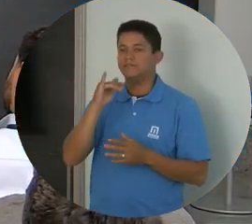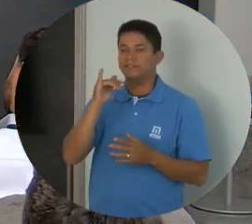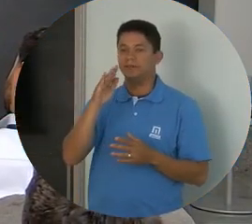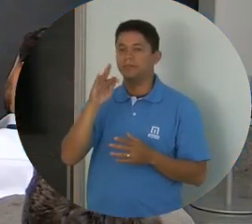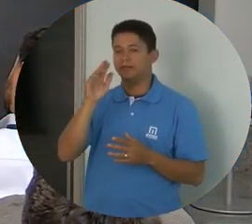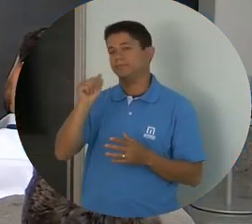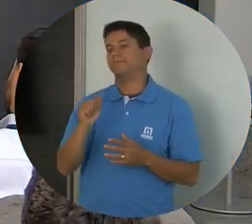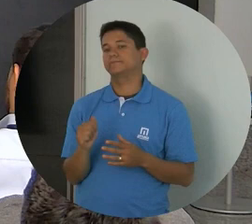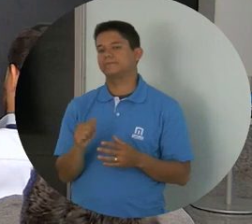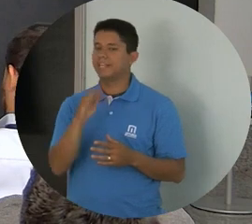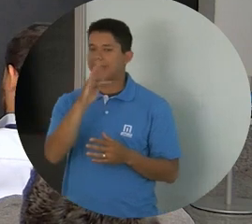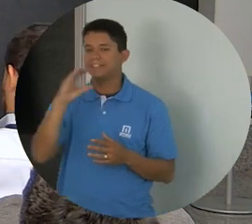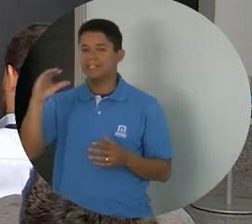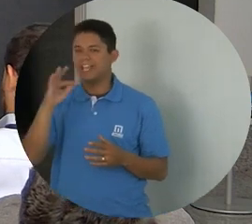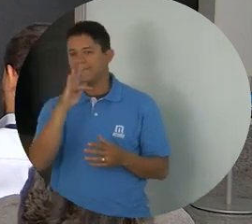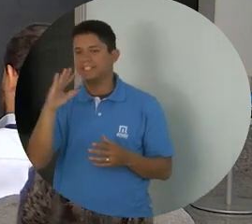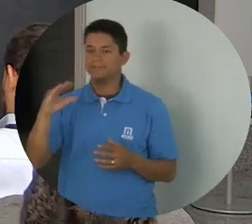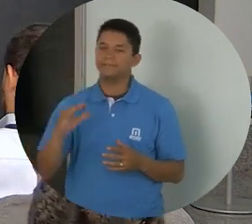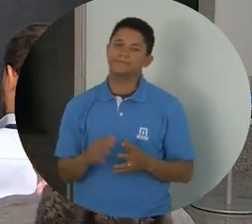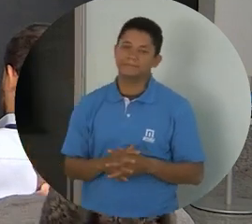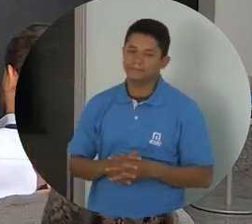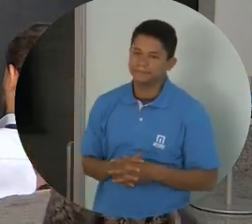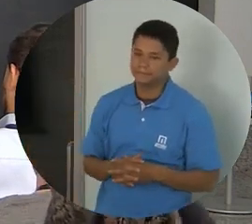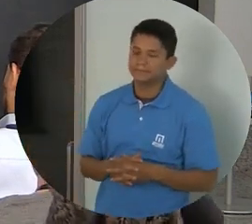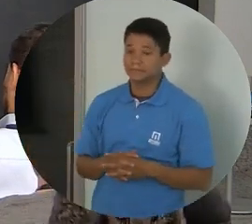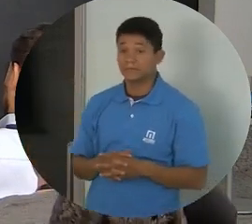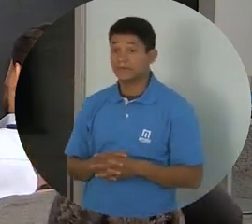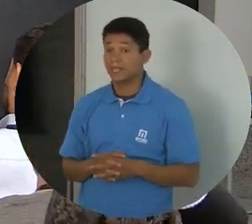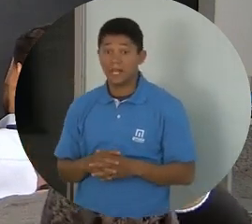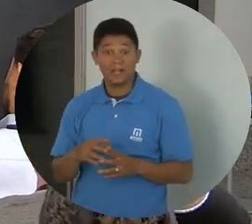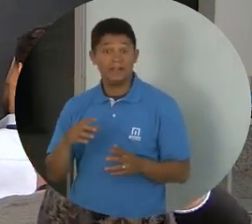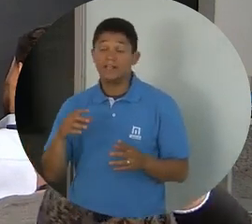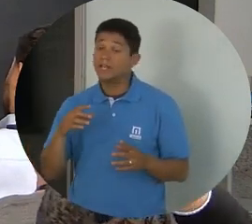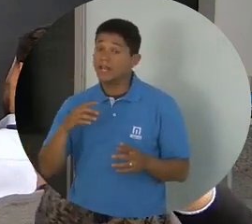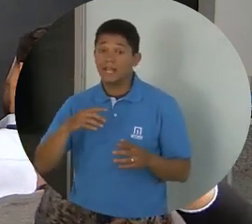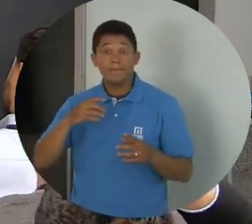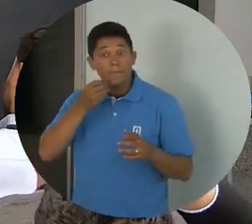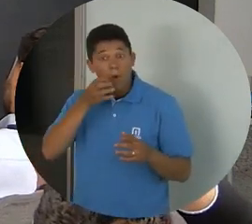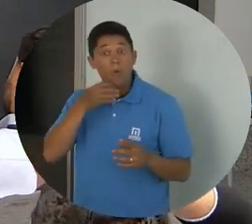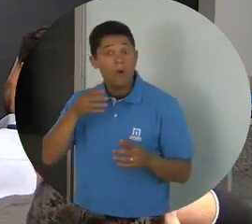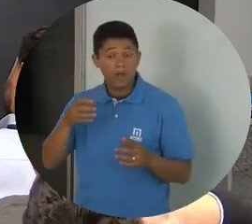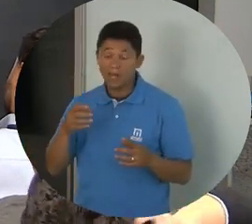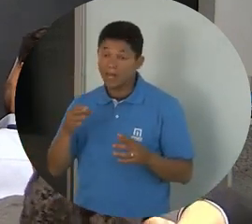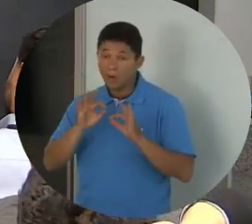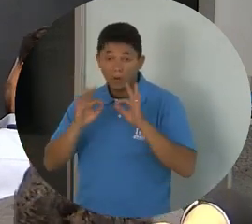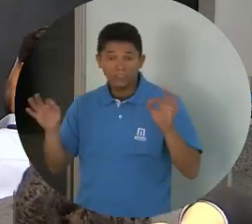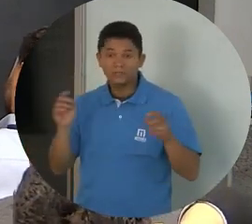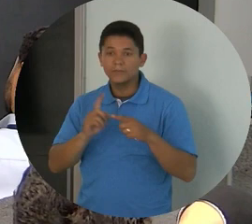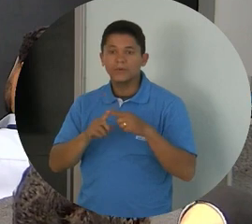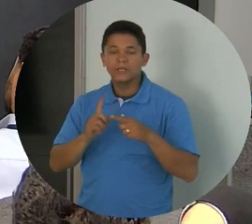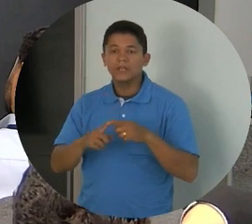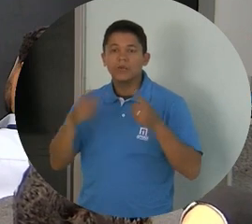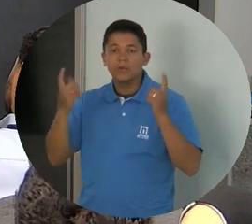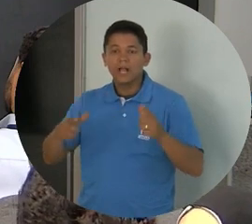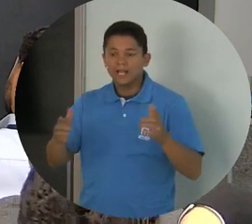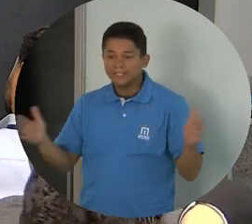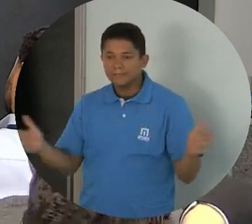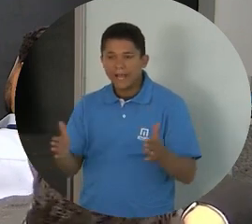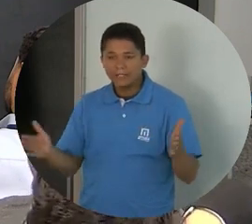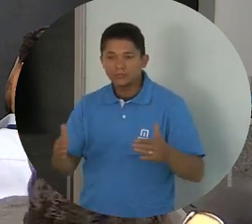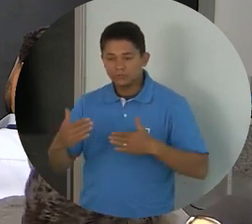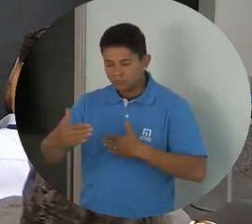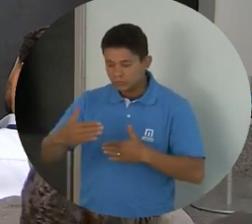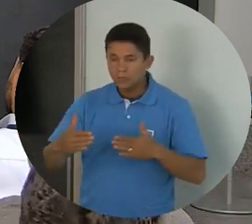ela é muito vantajosa assim, para locais de pouco espaço. Tá? Ela é muito fina, a gente vai mostrar no caso prático